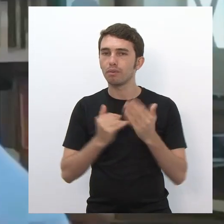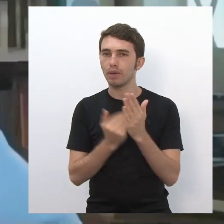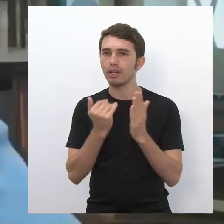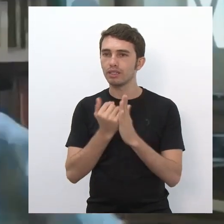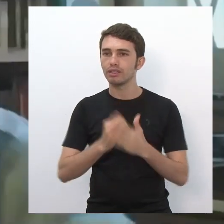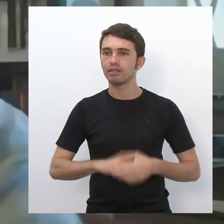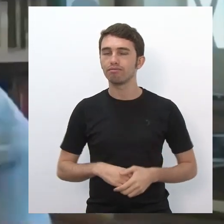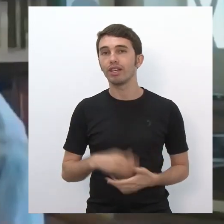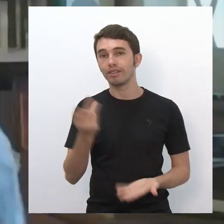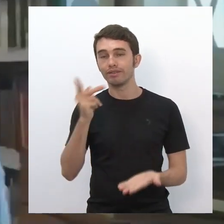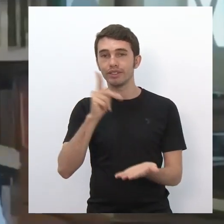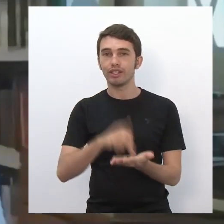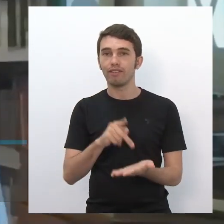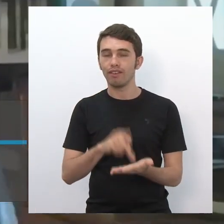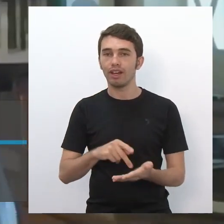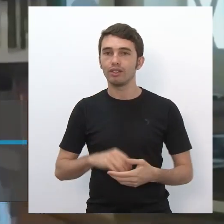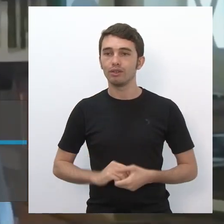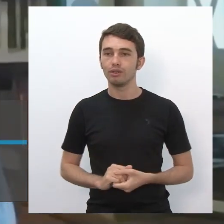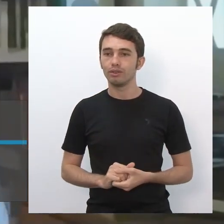De fato,